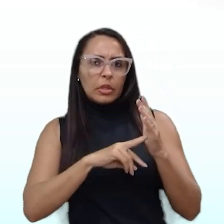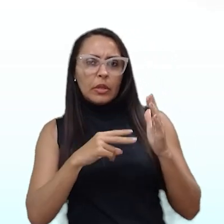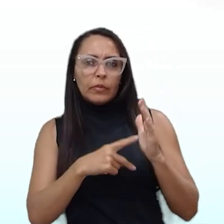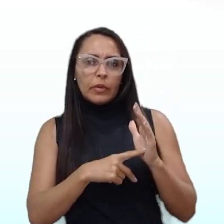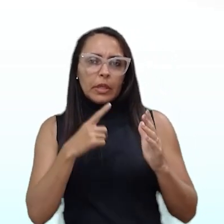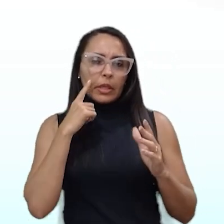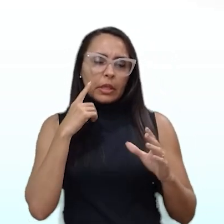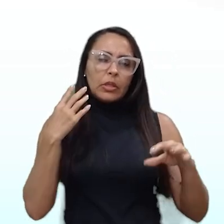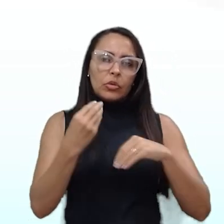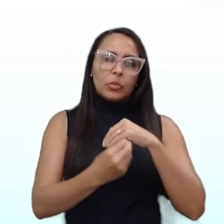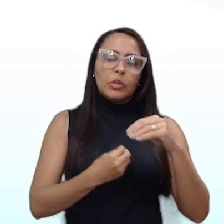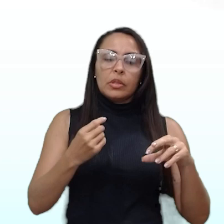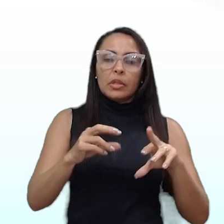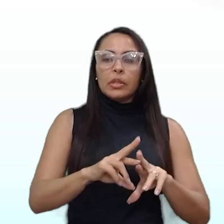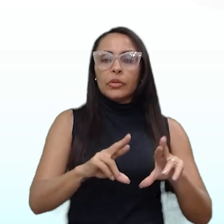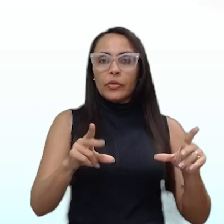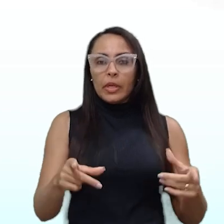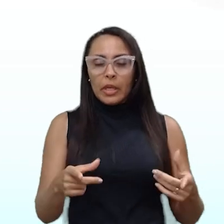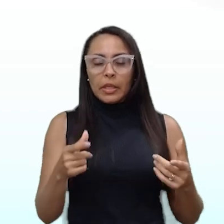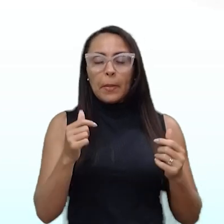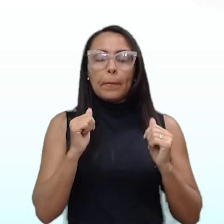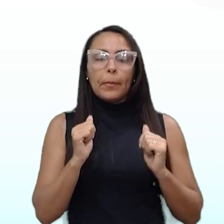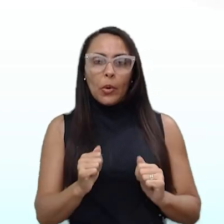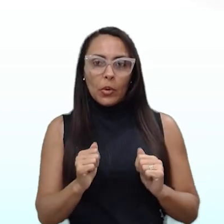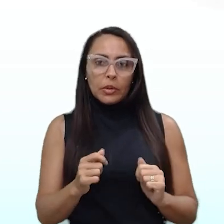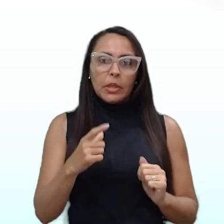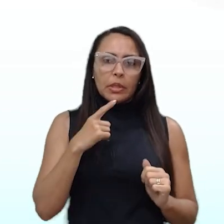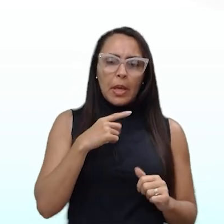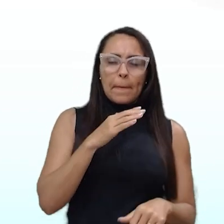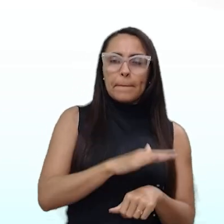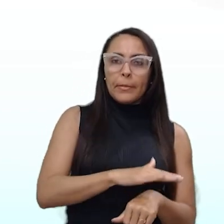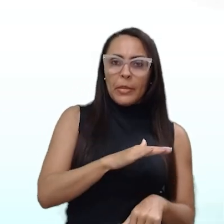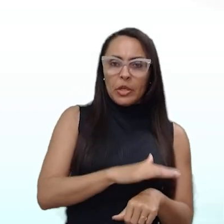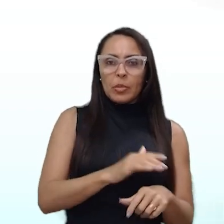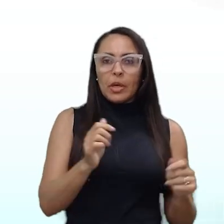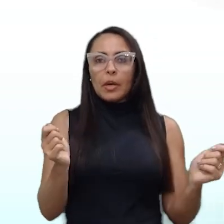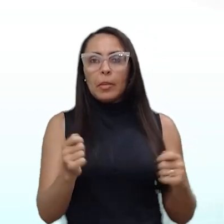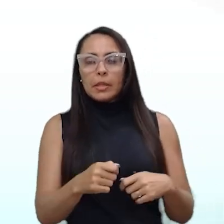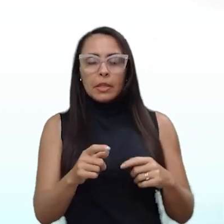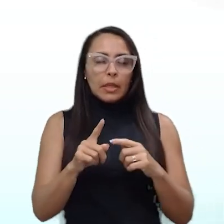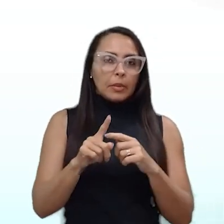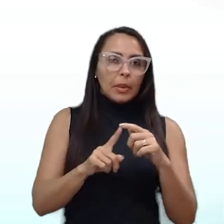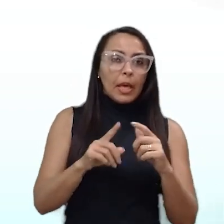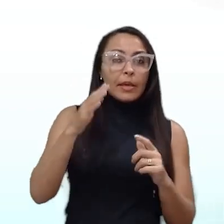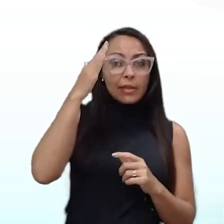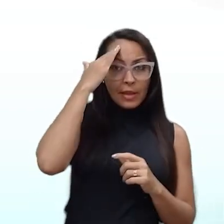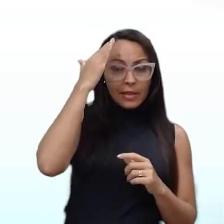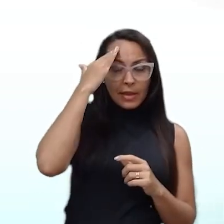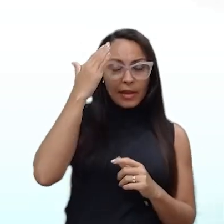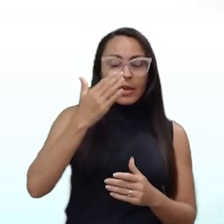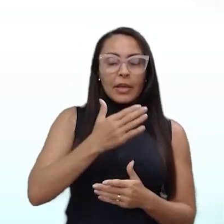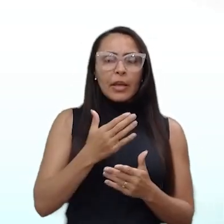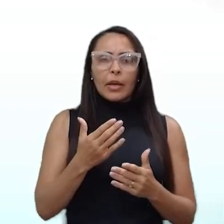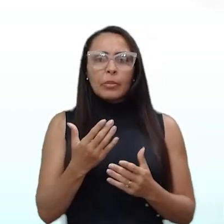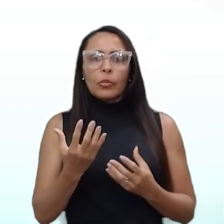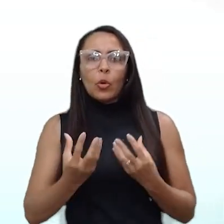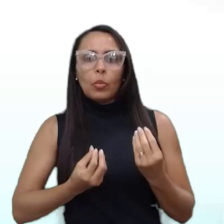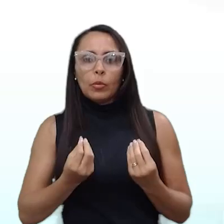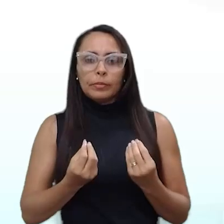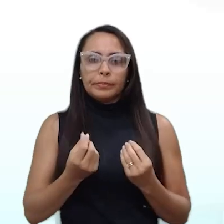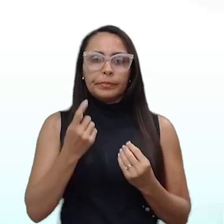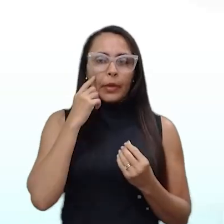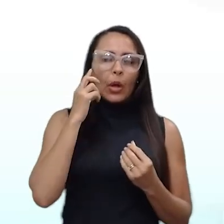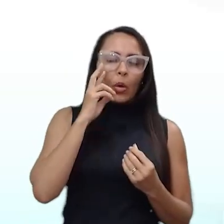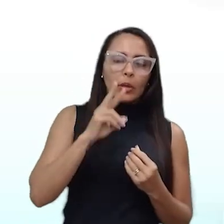corpos de substâncias diferentes podem ter a mesma capacidade térmica. É só você entender capacidade térmica da seguinte forma, olha